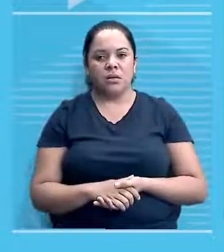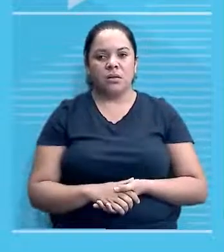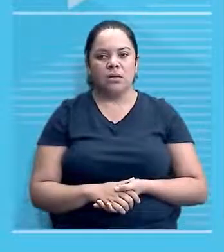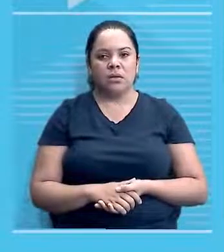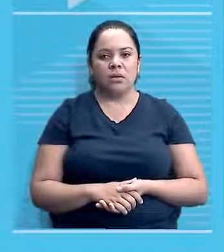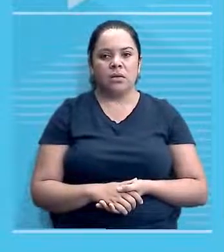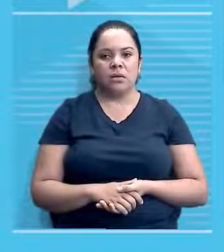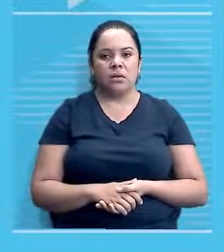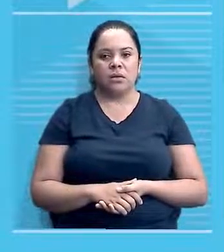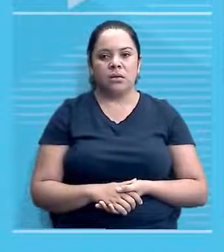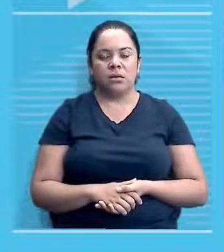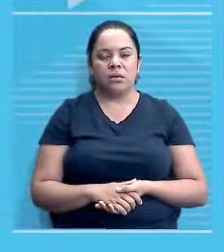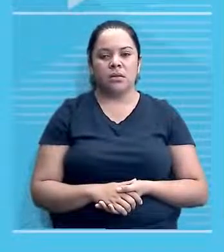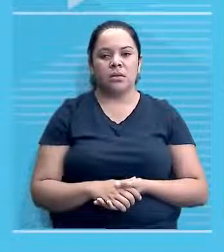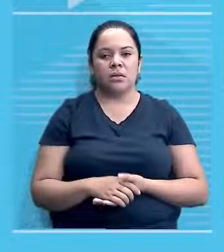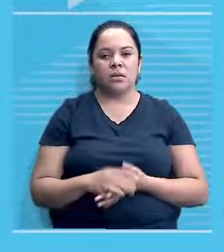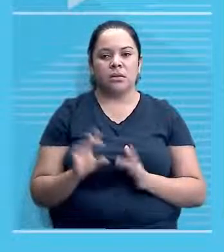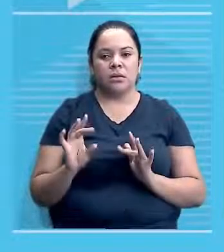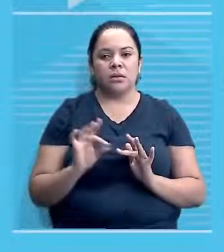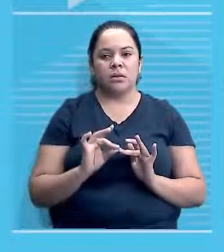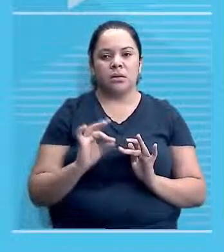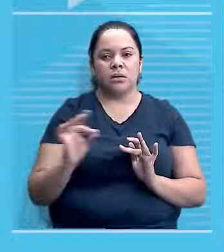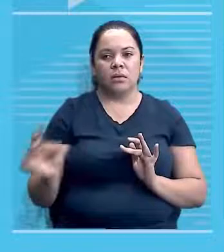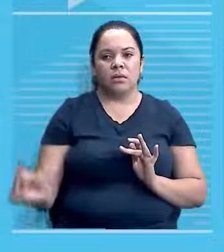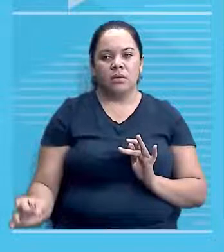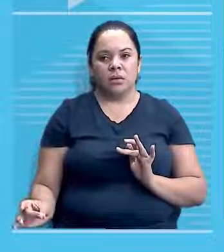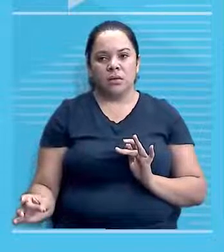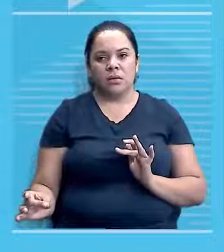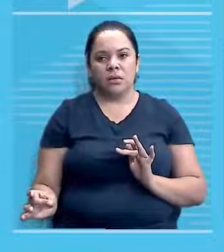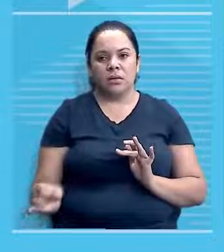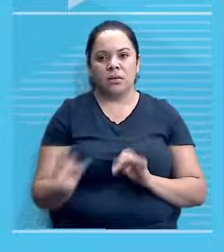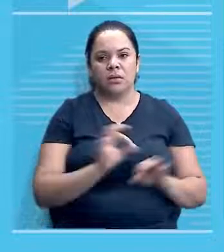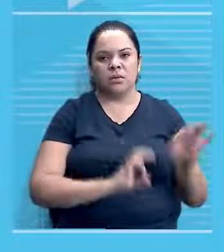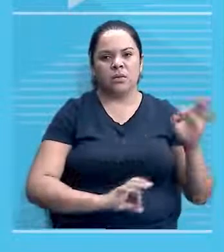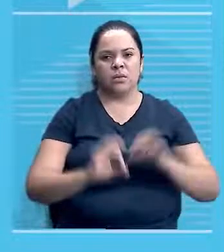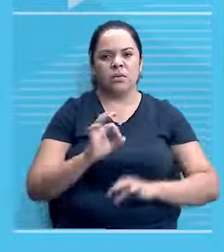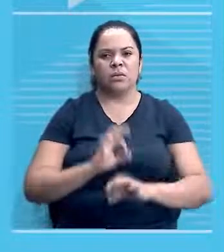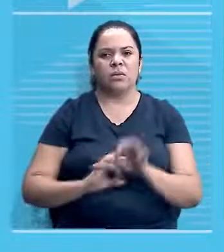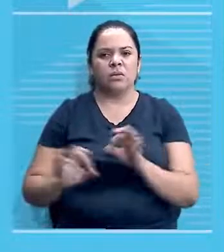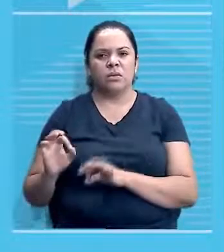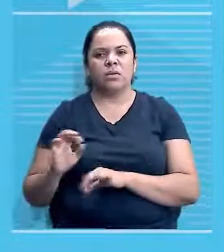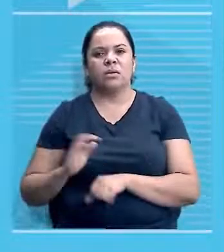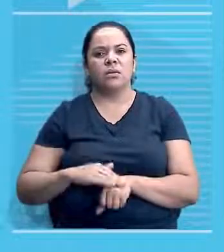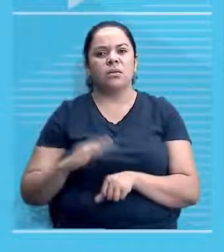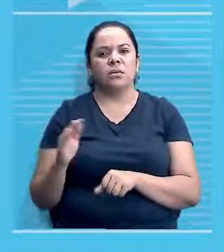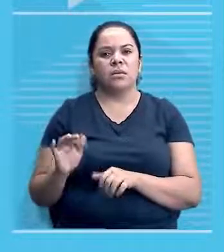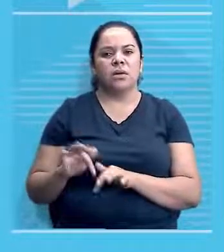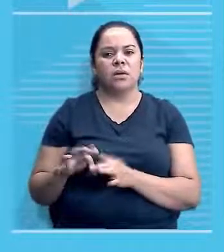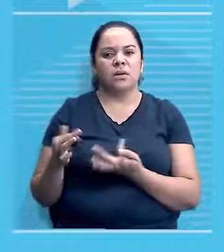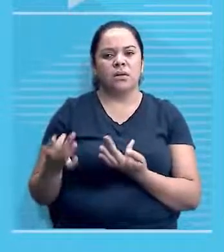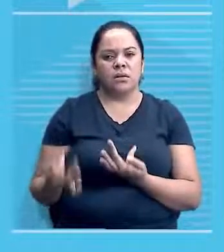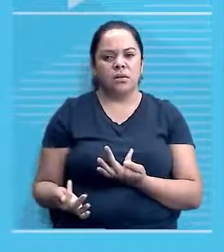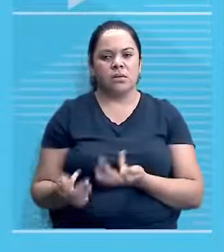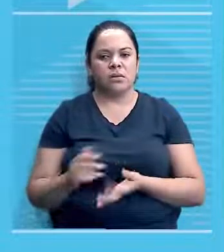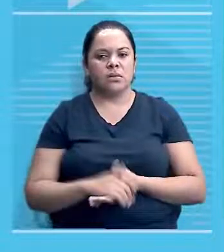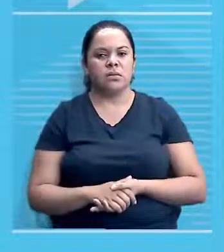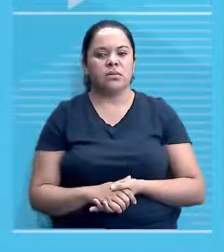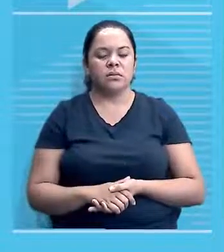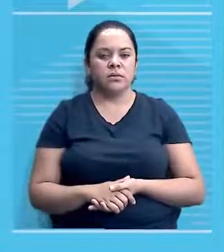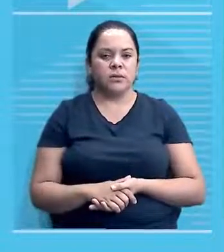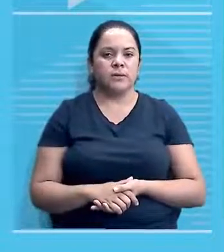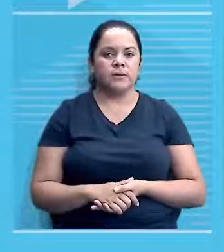e o arcadismo Ele veio para limpar deixar mais simples deixar